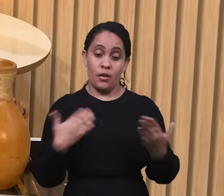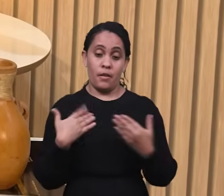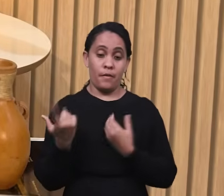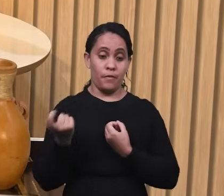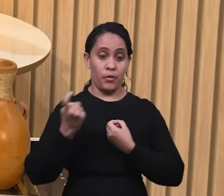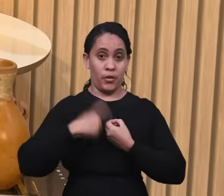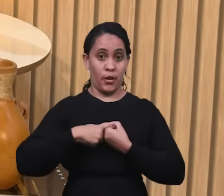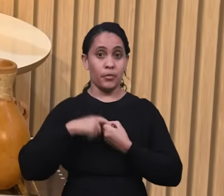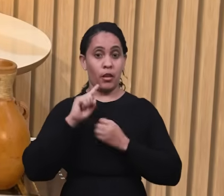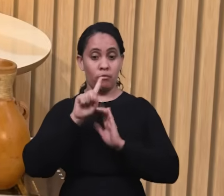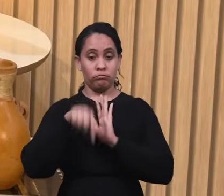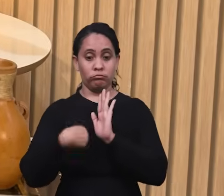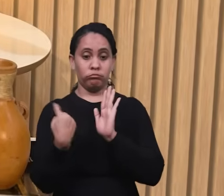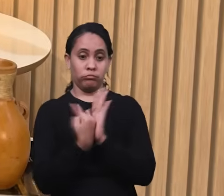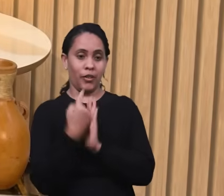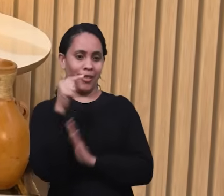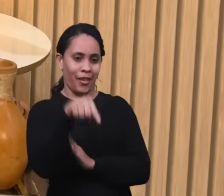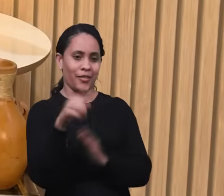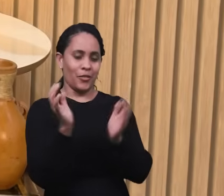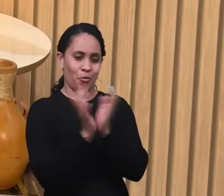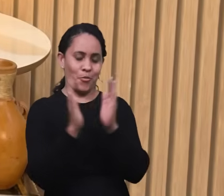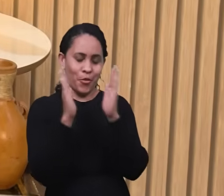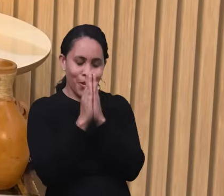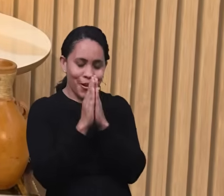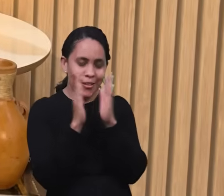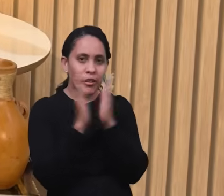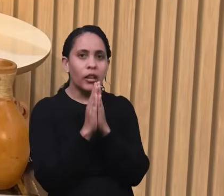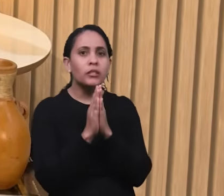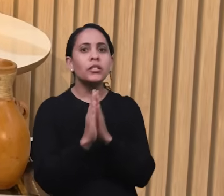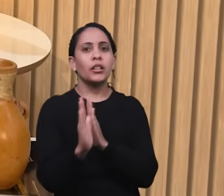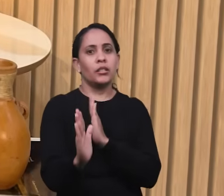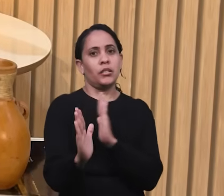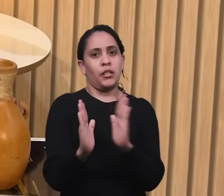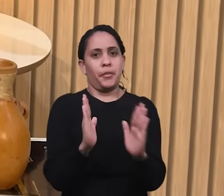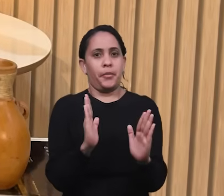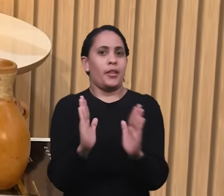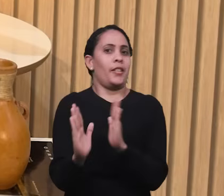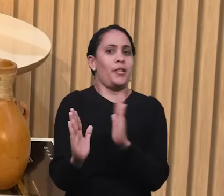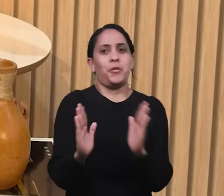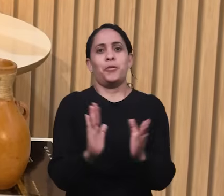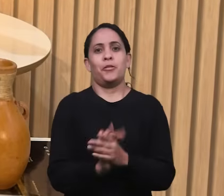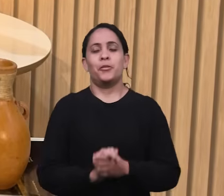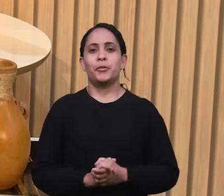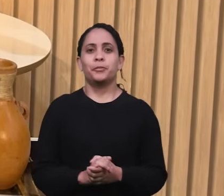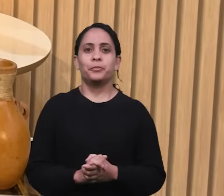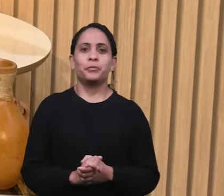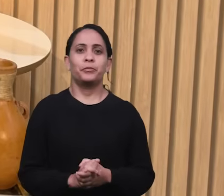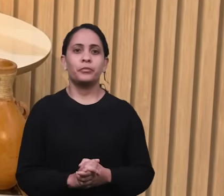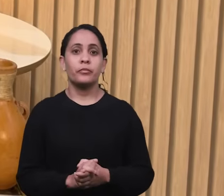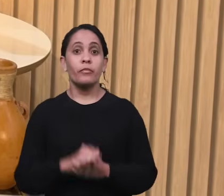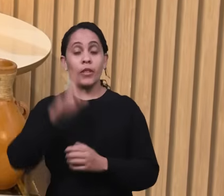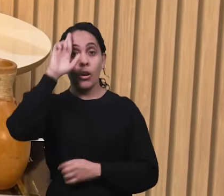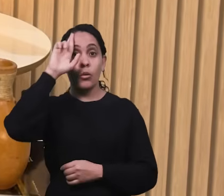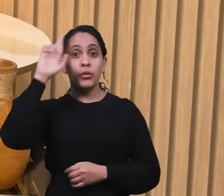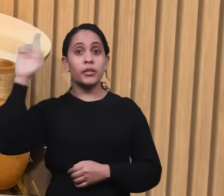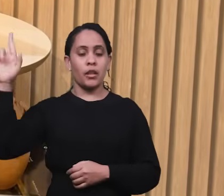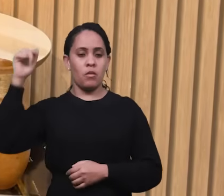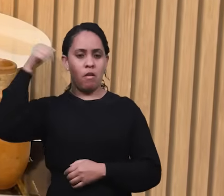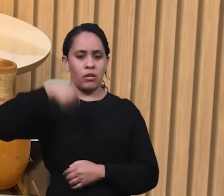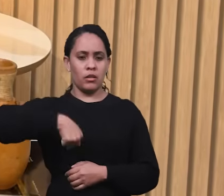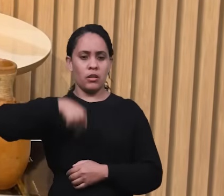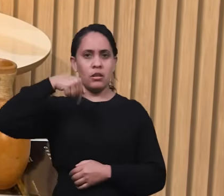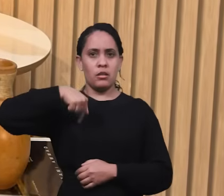orando e, nesse mesmo tempo, o Senhor, aqui no Brasil,